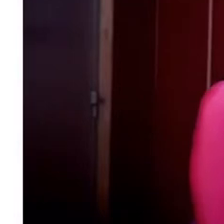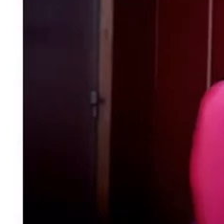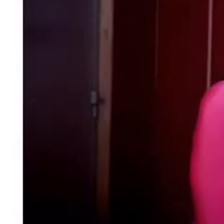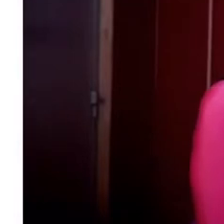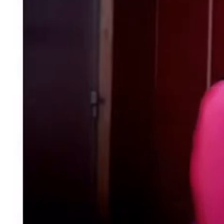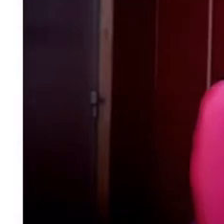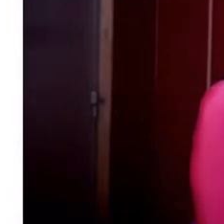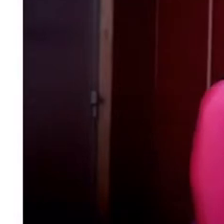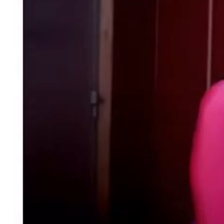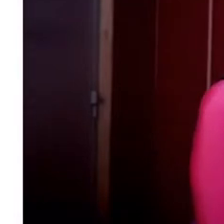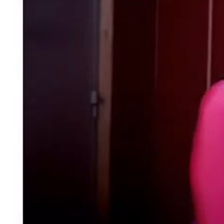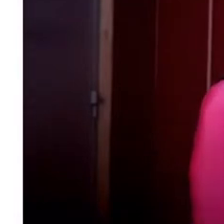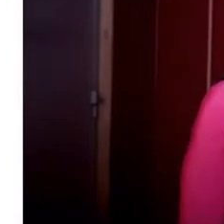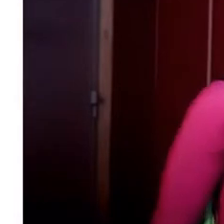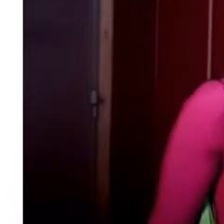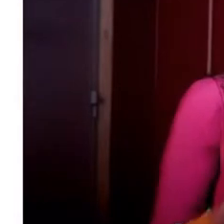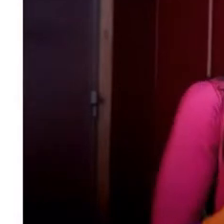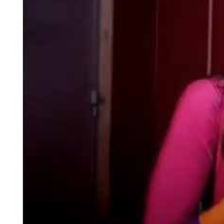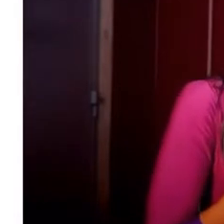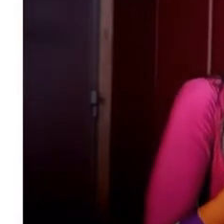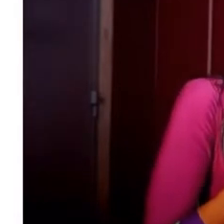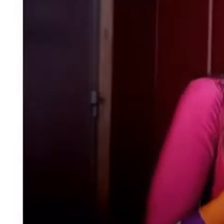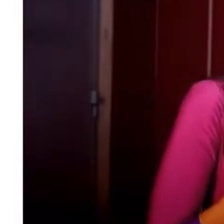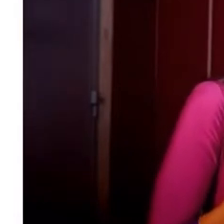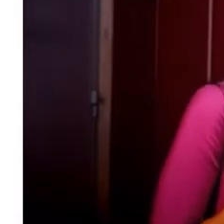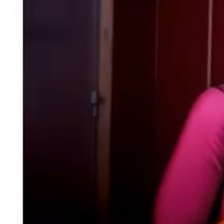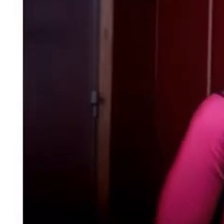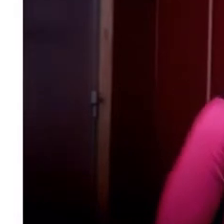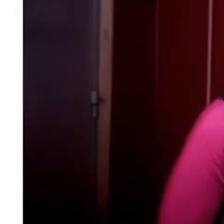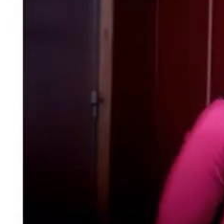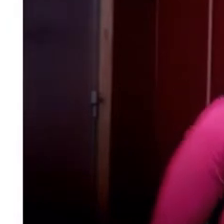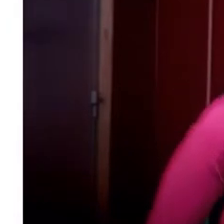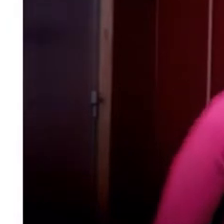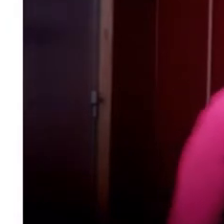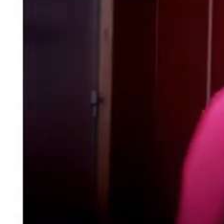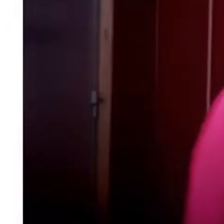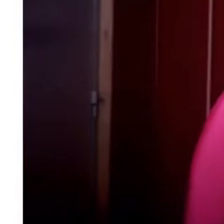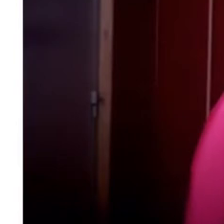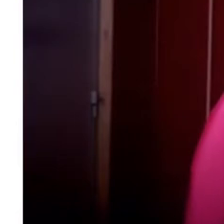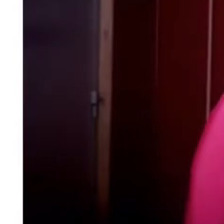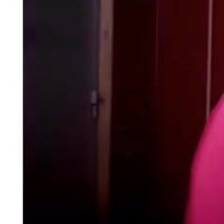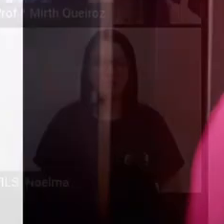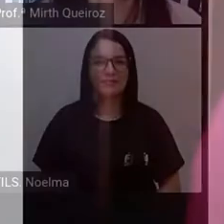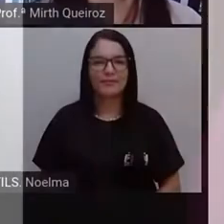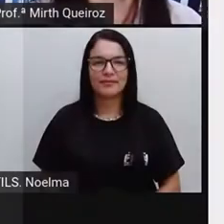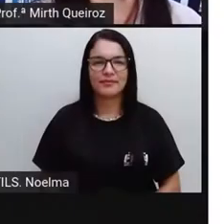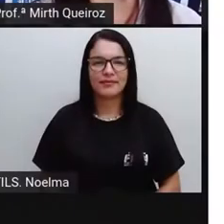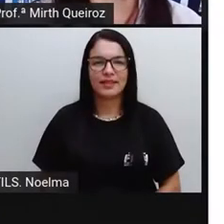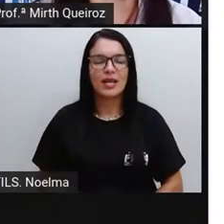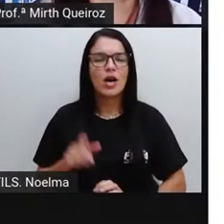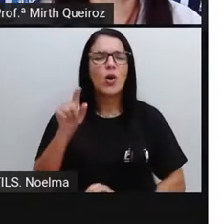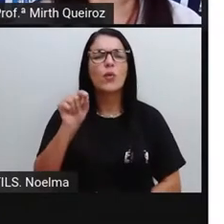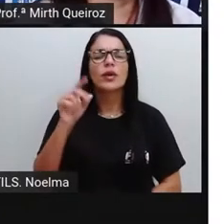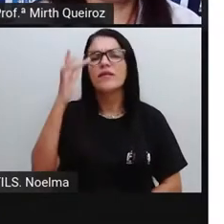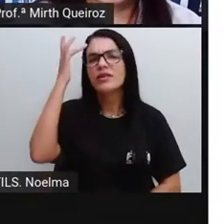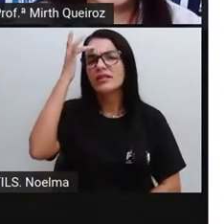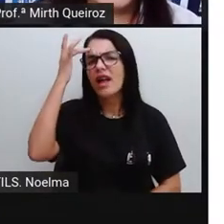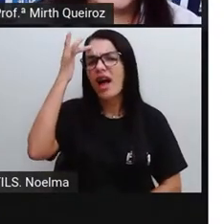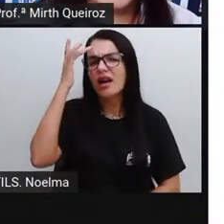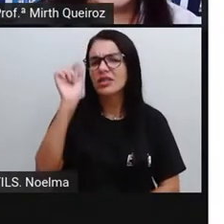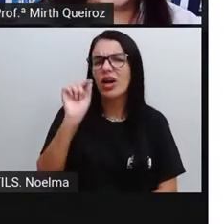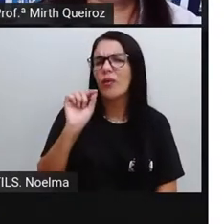Parabéns, professores do mundo todo! Muito obrigada do fundo do coração! O que você